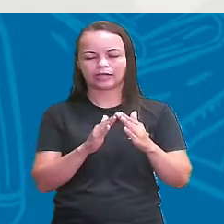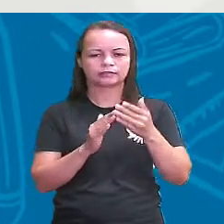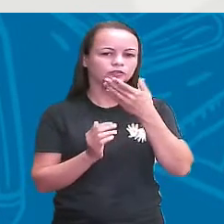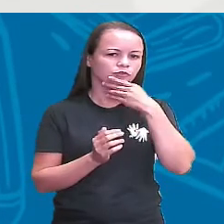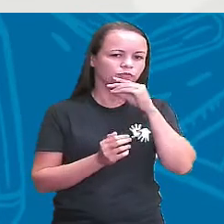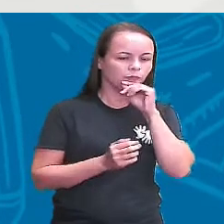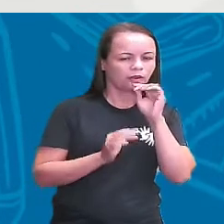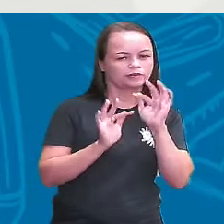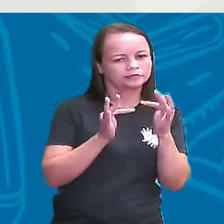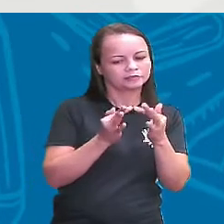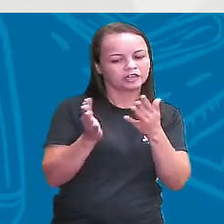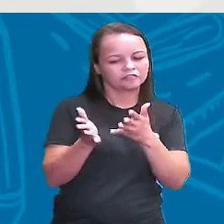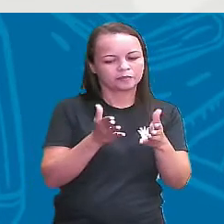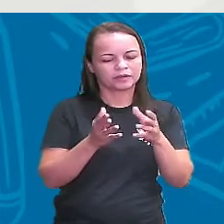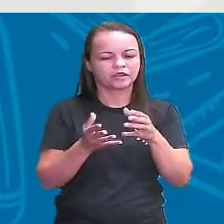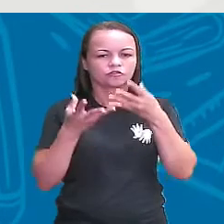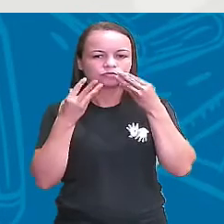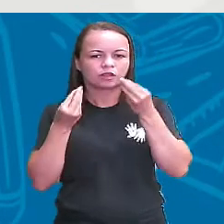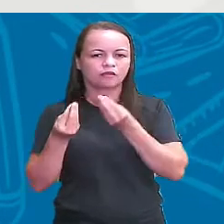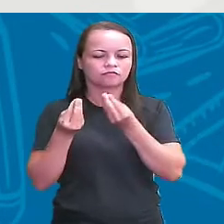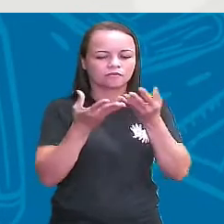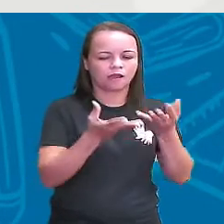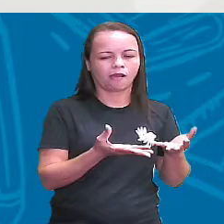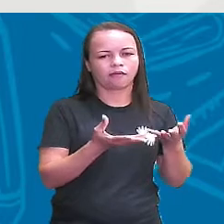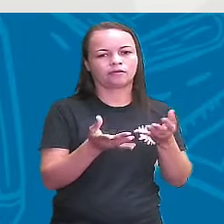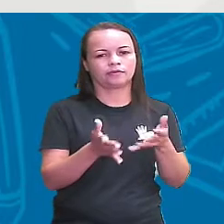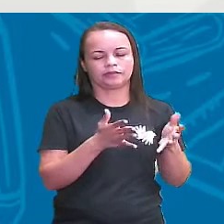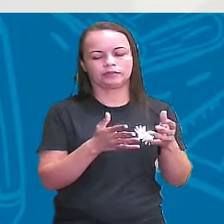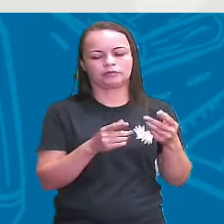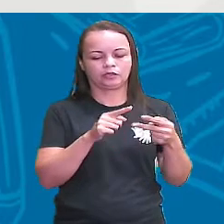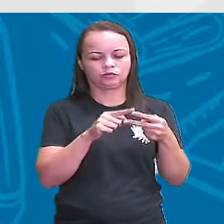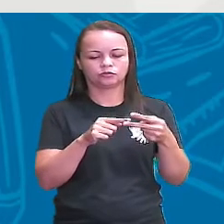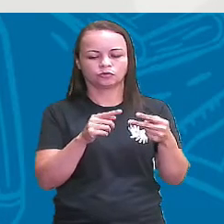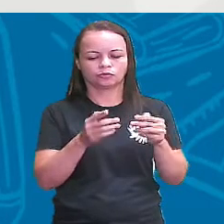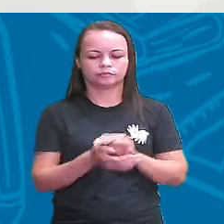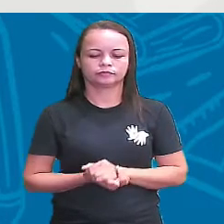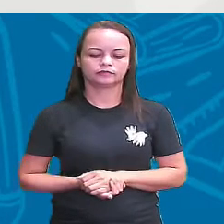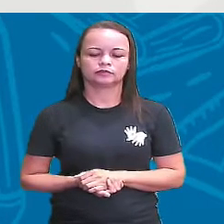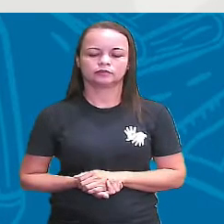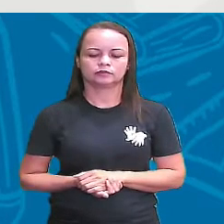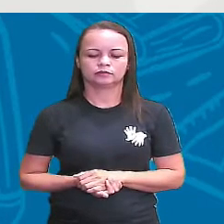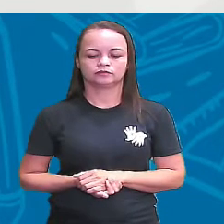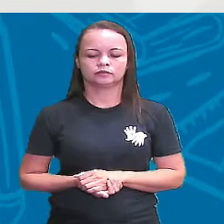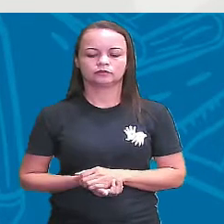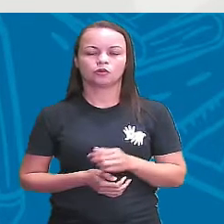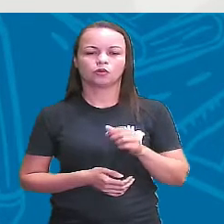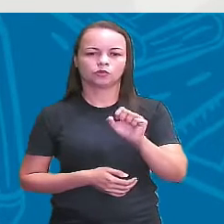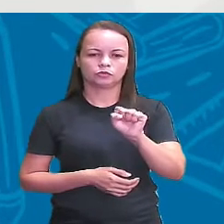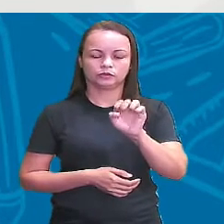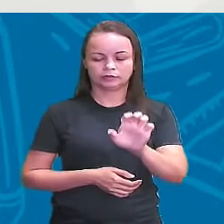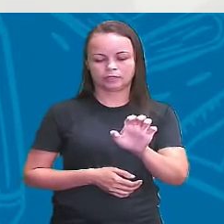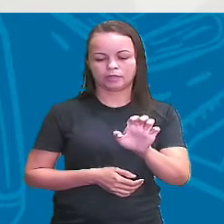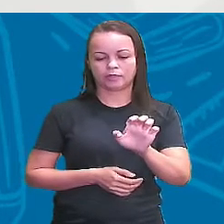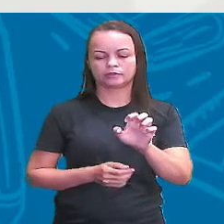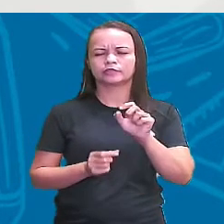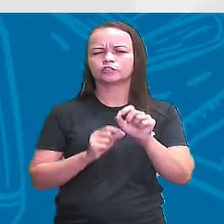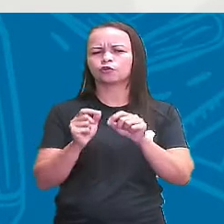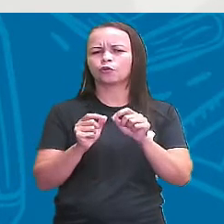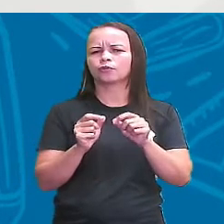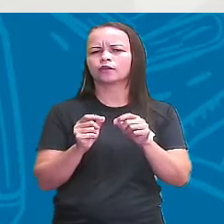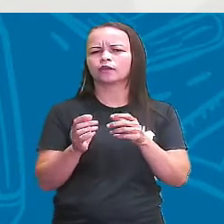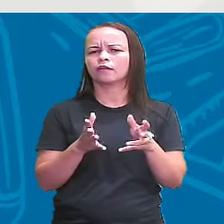os dois complementos, ó. No, se, quem deixa